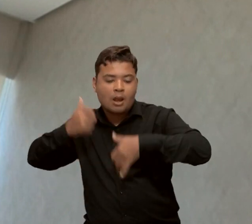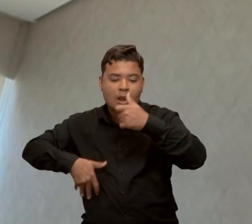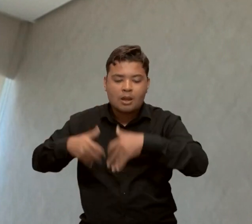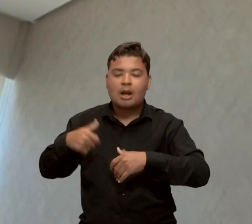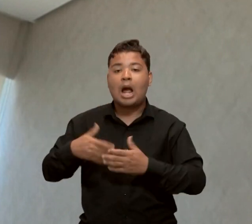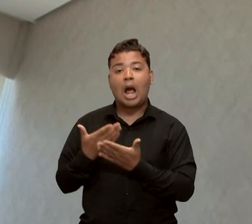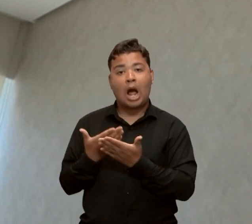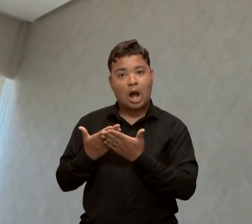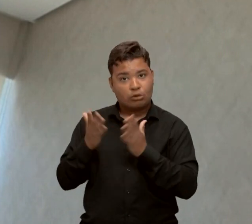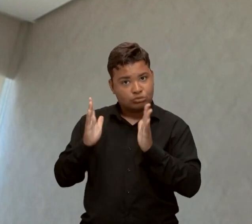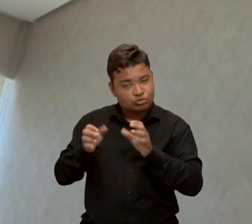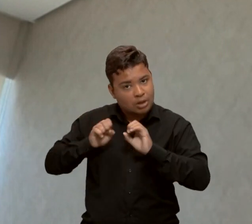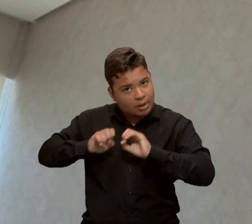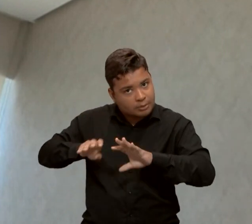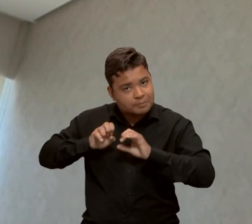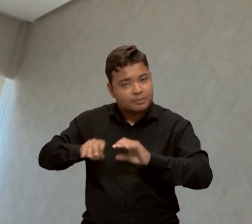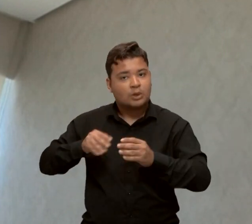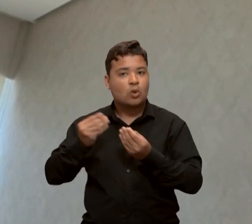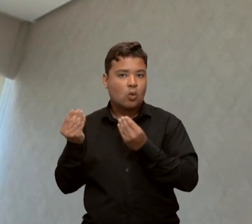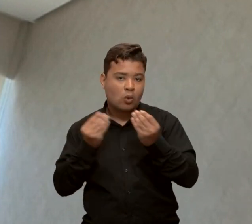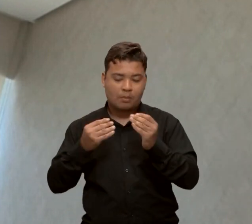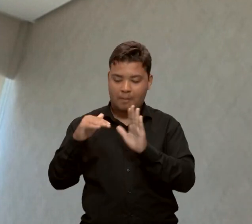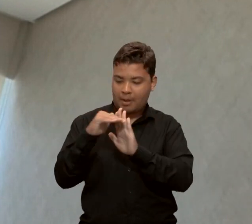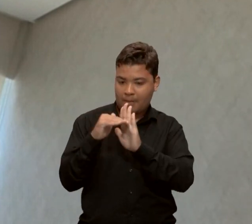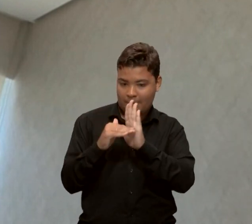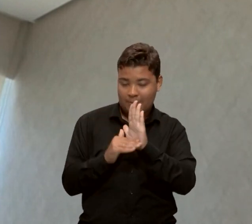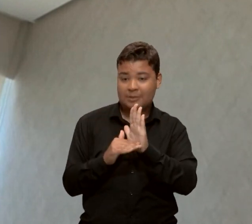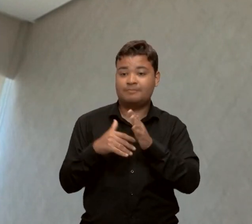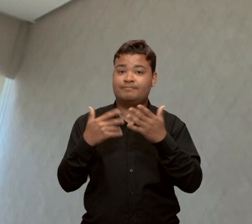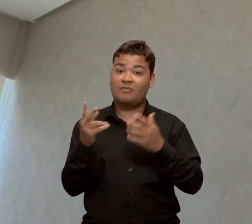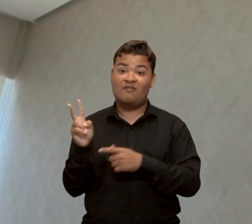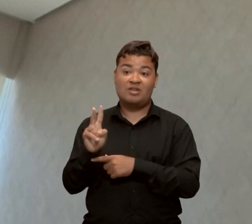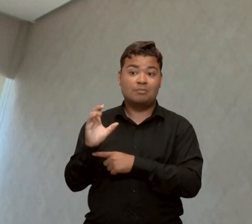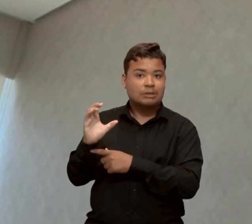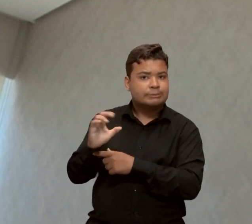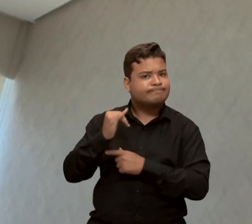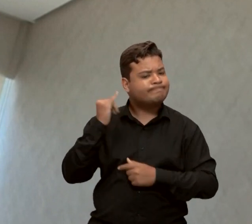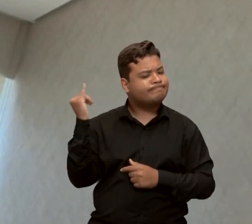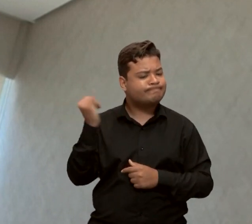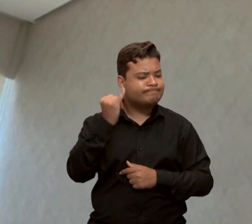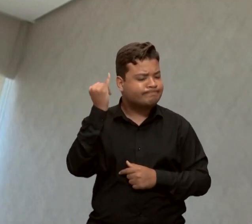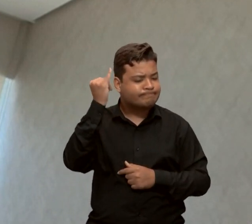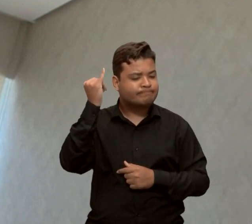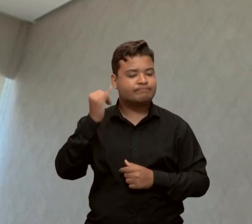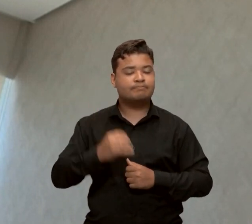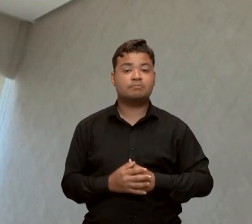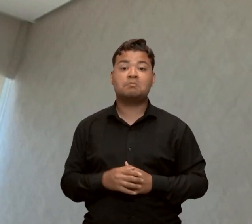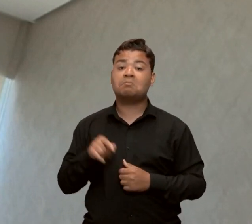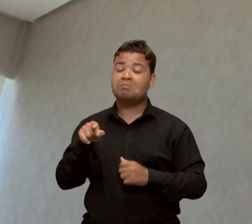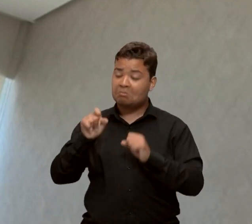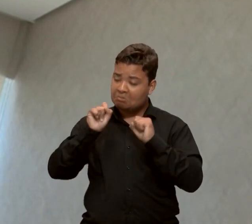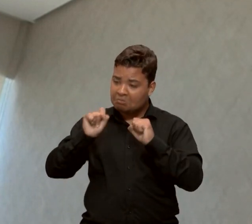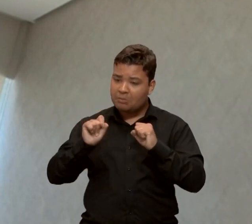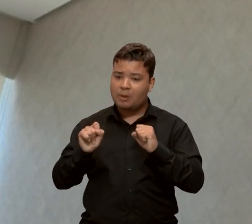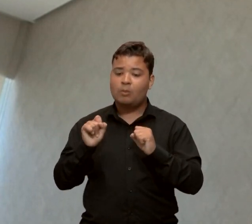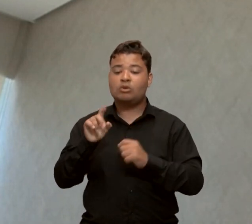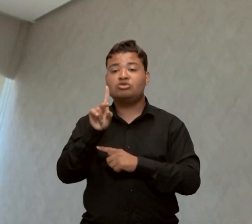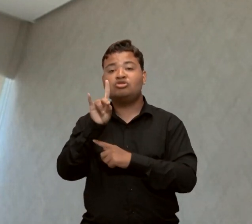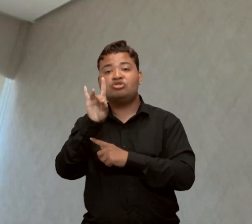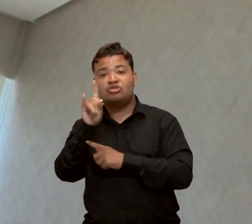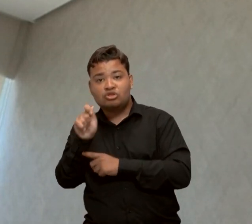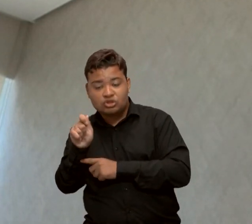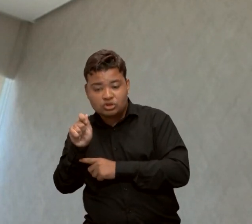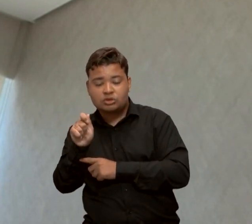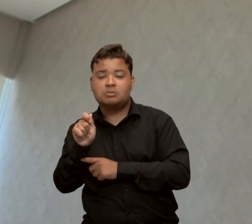paciente, né, em termos de prescrição. Então, a vitamina C é super importante também, e ela pode ser utilizada de dia e